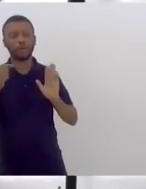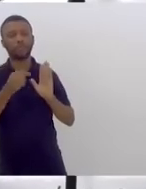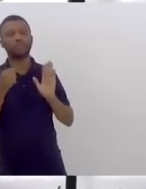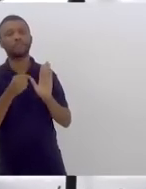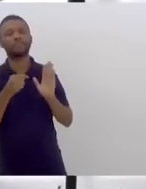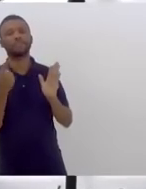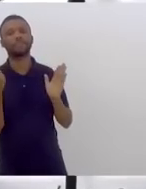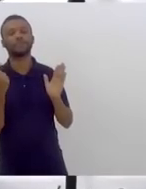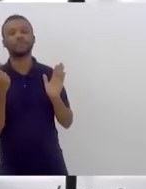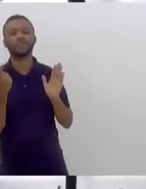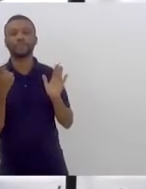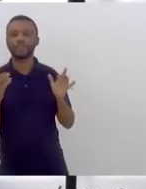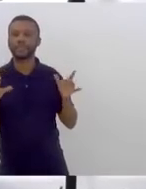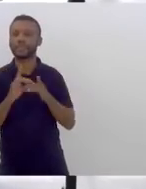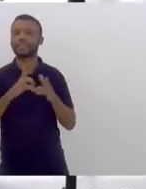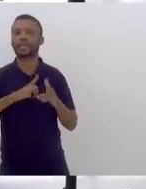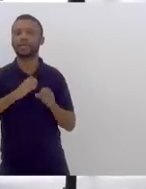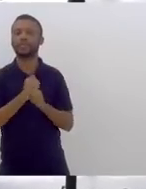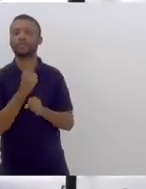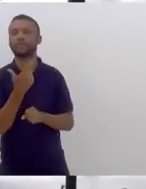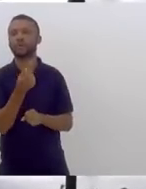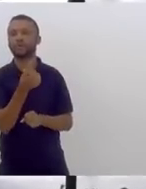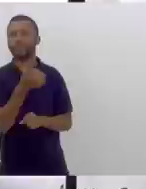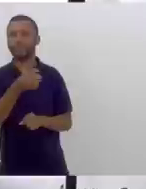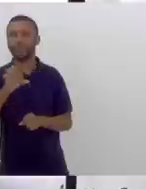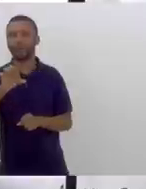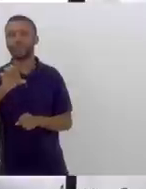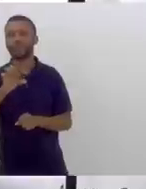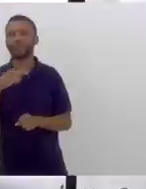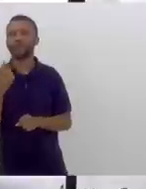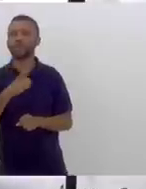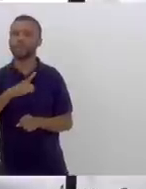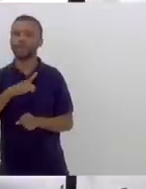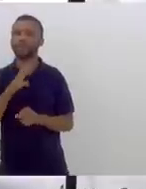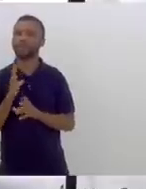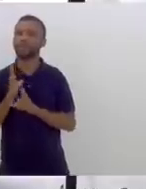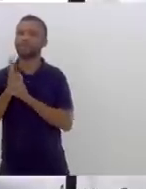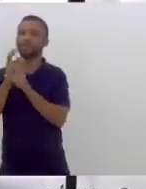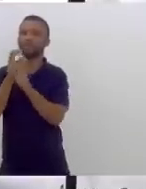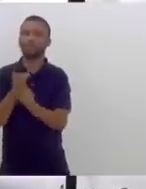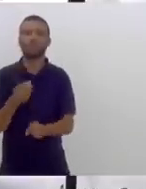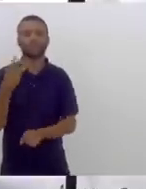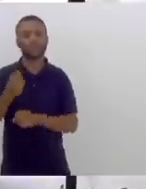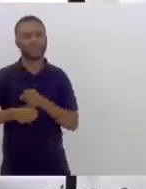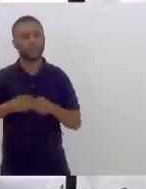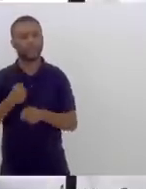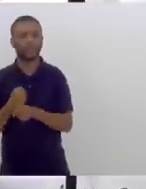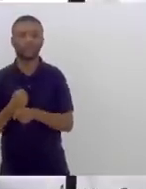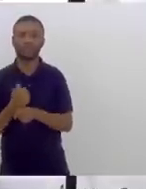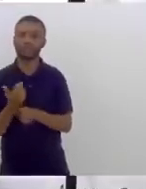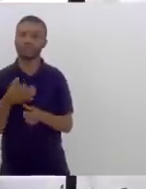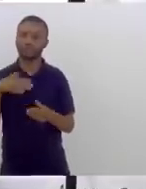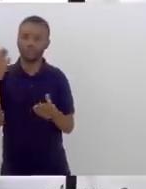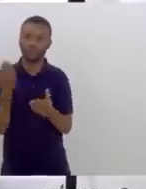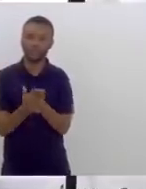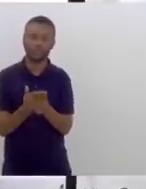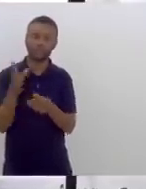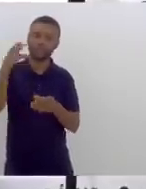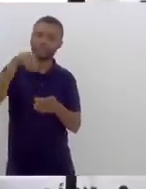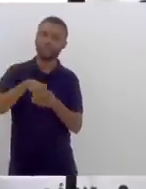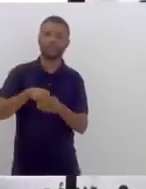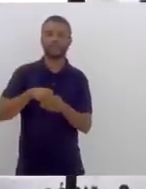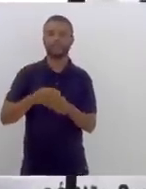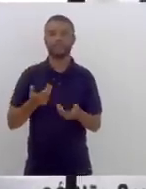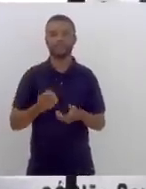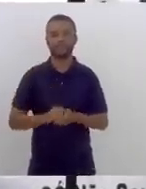a resolução existe desde 2019 e nós já temos três anos Coronel três anos que os processos Estão lá dentro eles